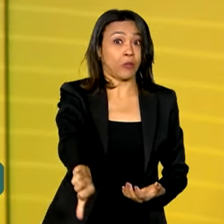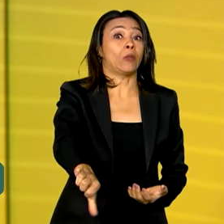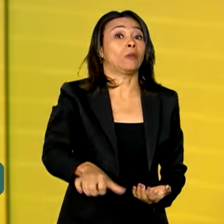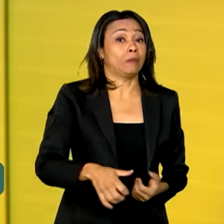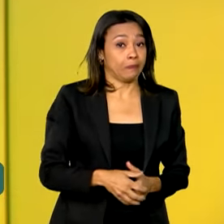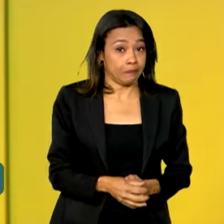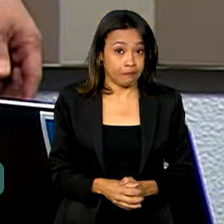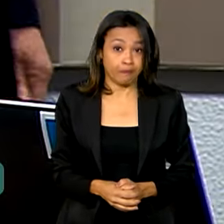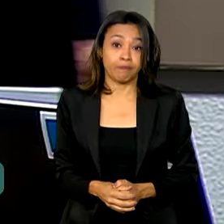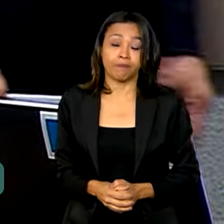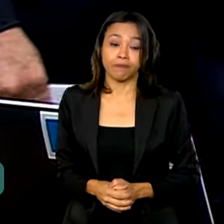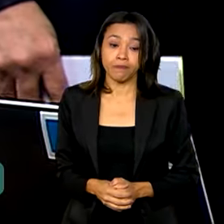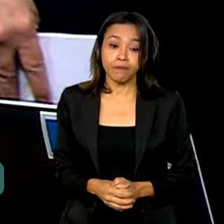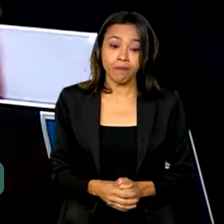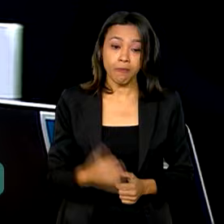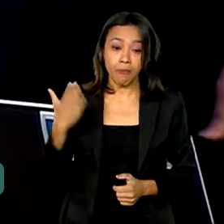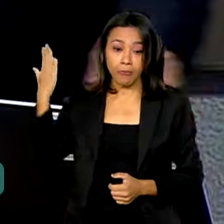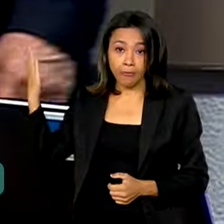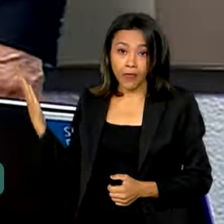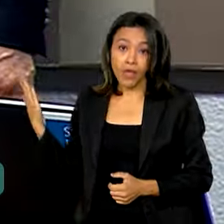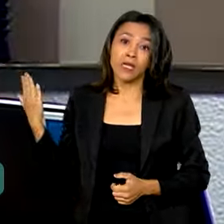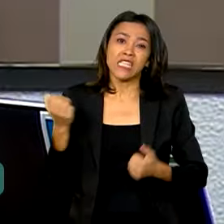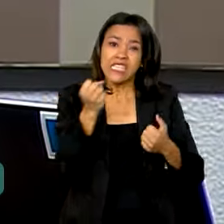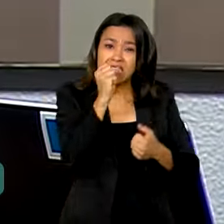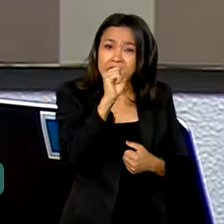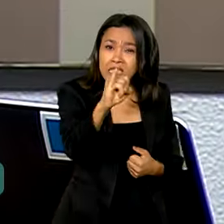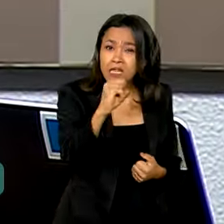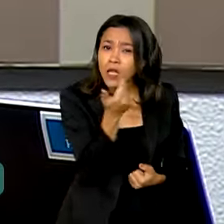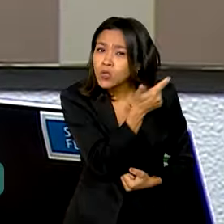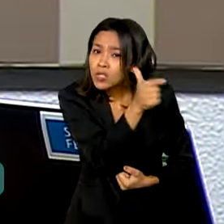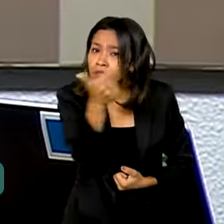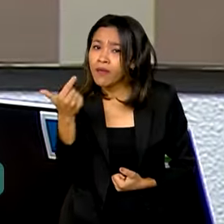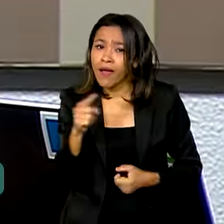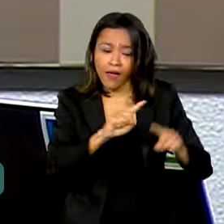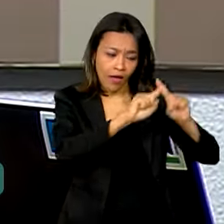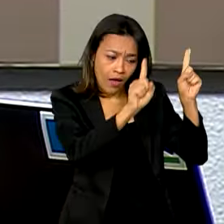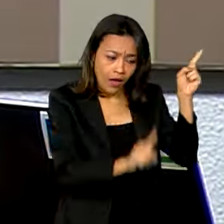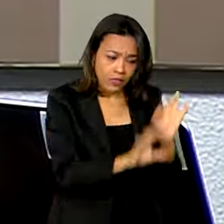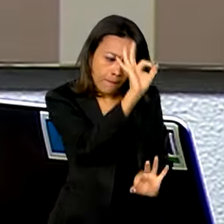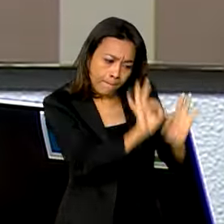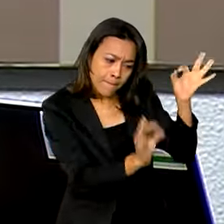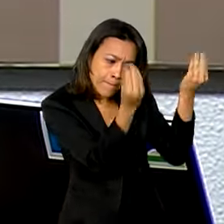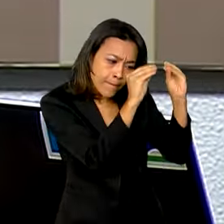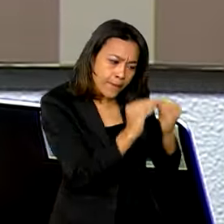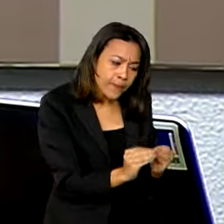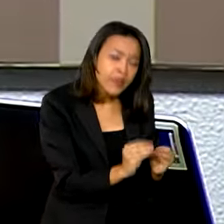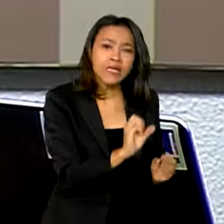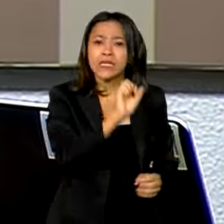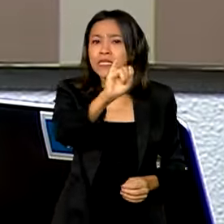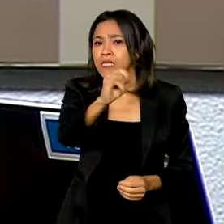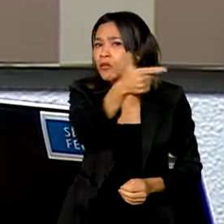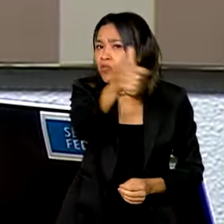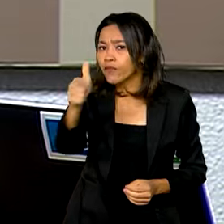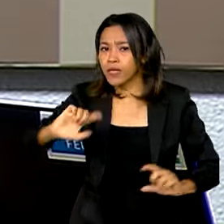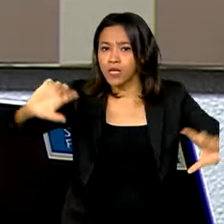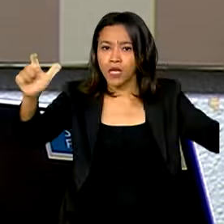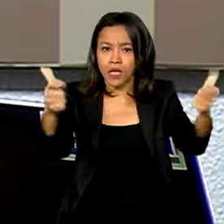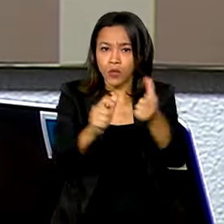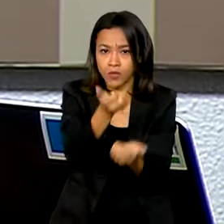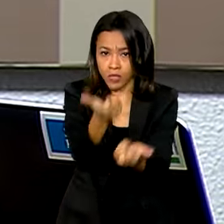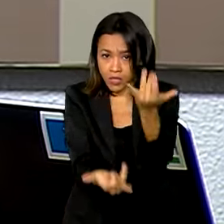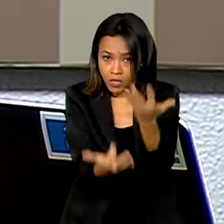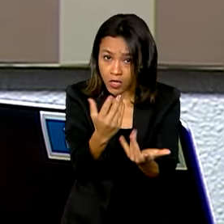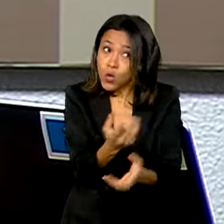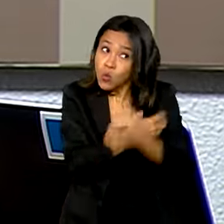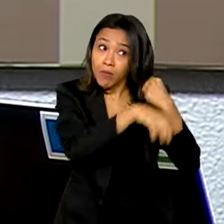pior. Se não tivesse planejamento, se não tivesse reduzido o desmatamento o ano